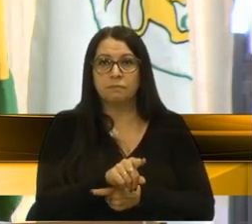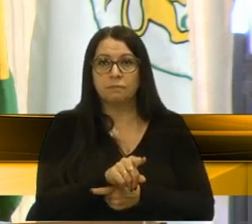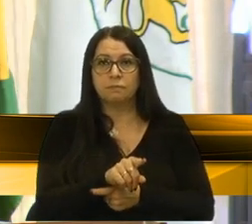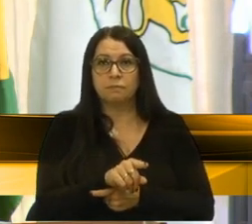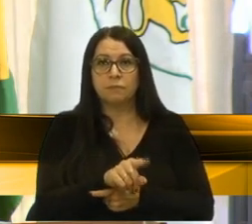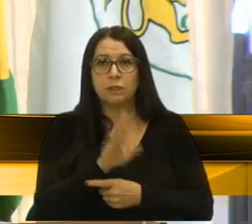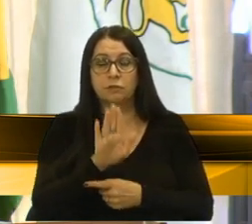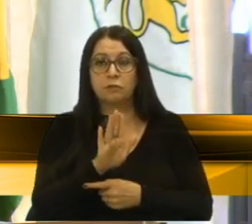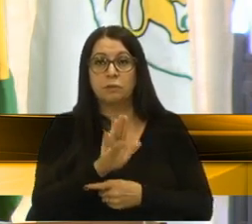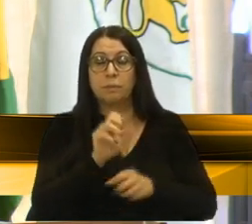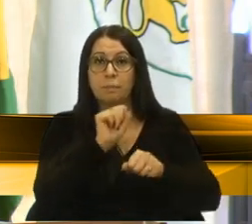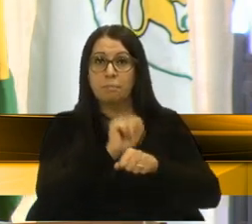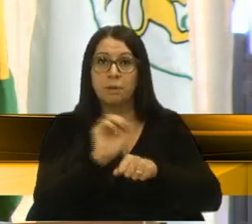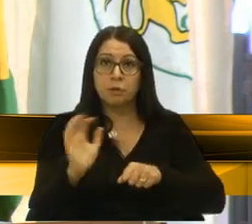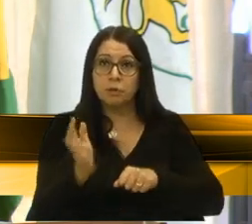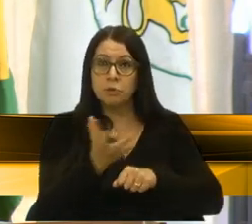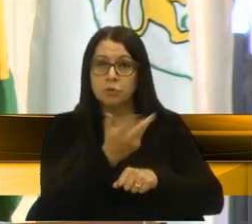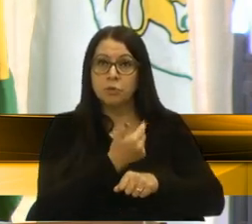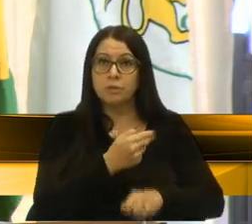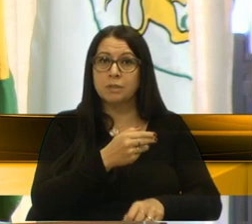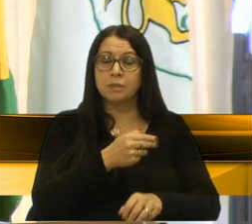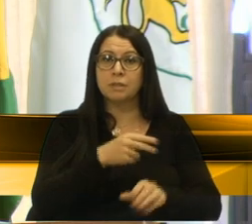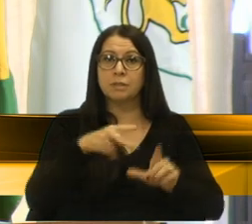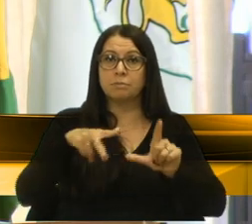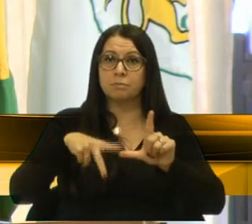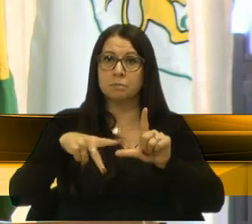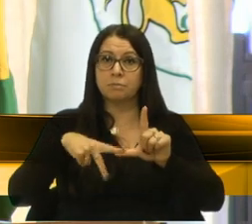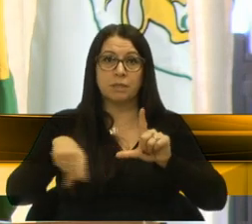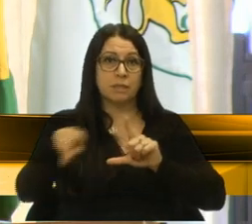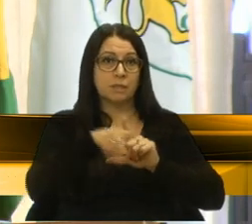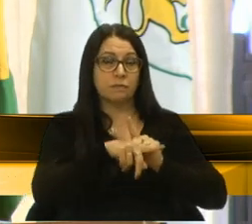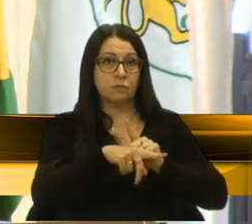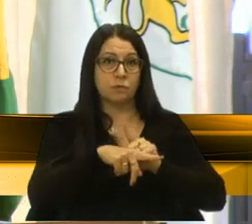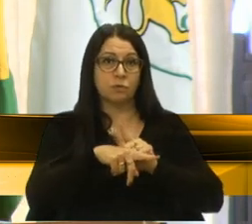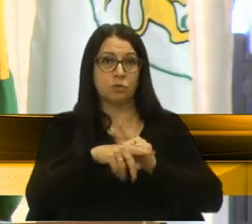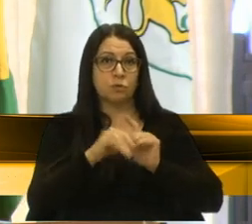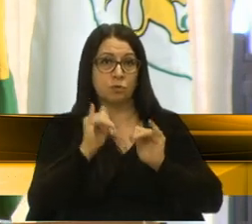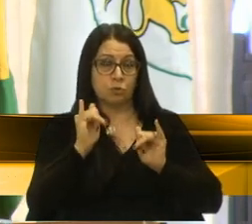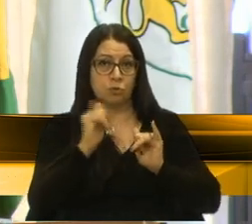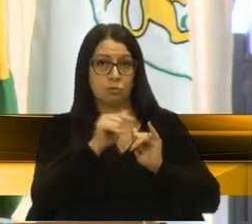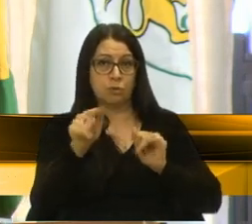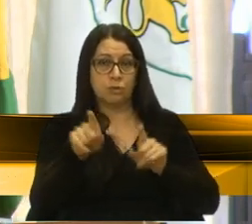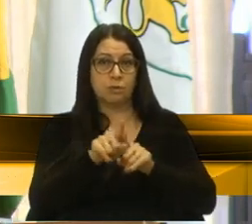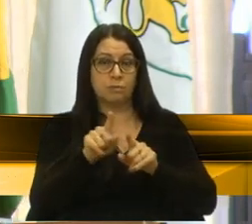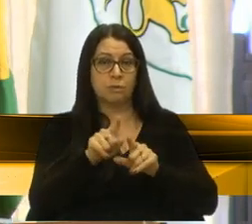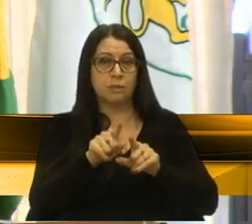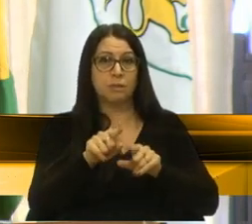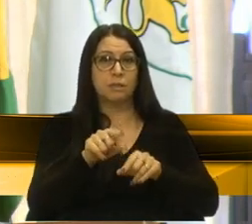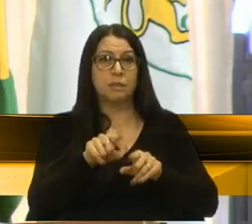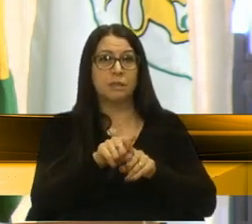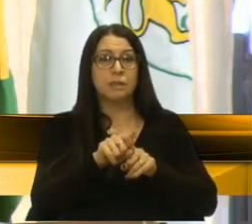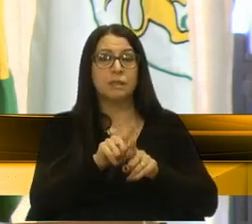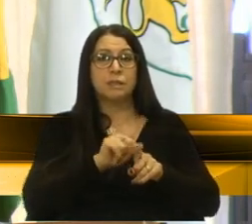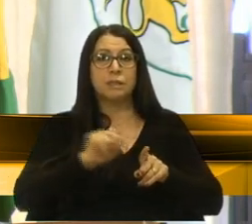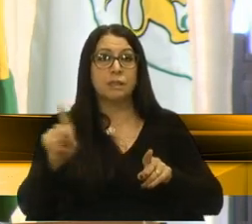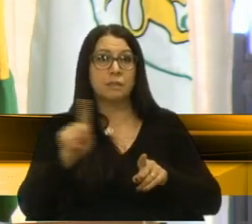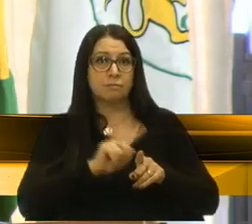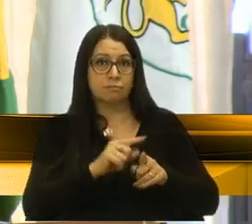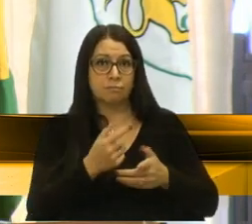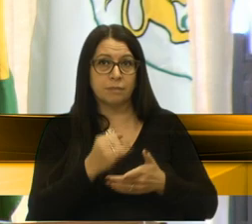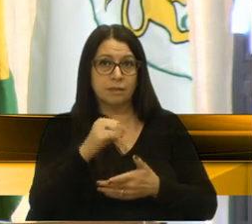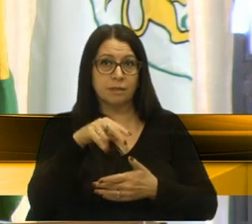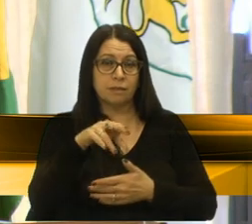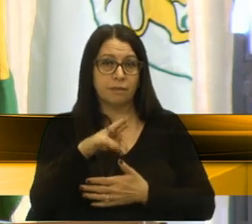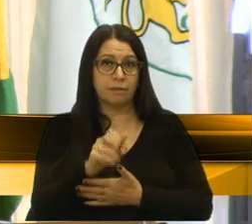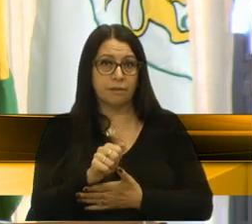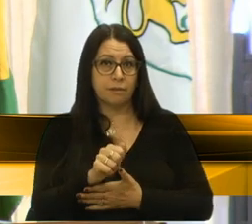ficam suspensas todas as gratuidades do transporte coletivo urbano e do transporte intramunicipal, bem como